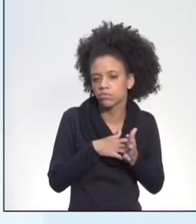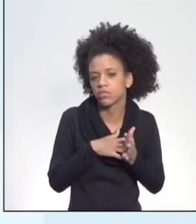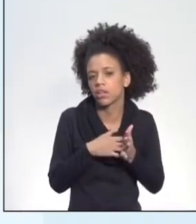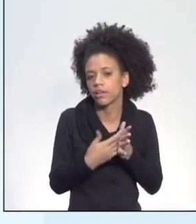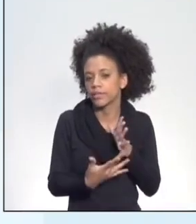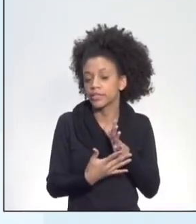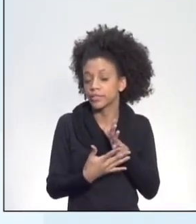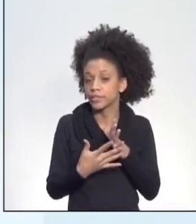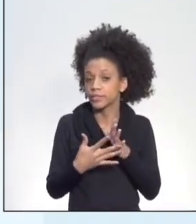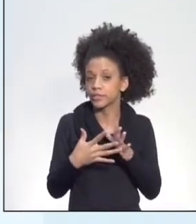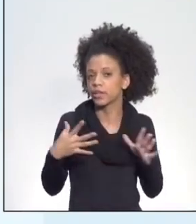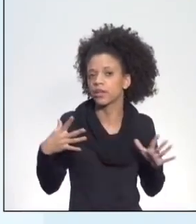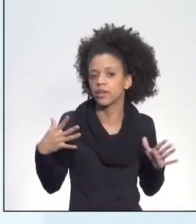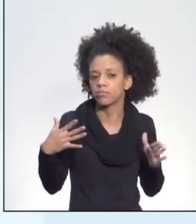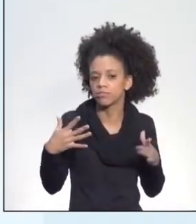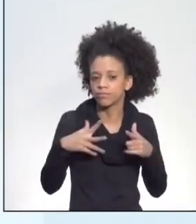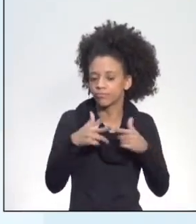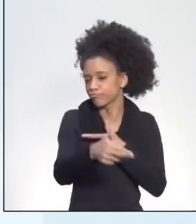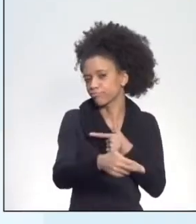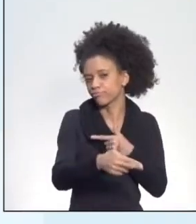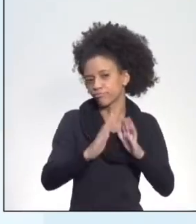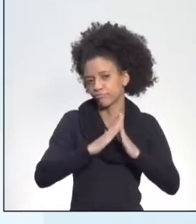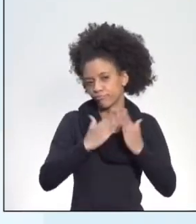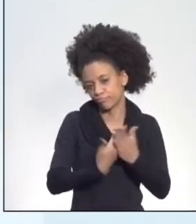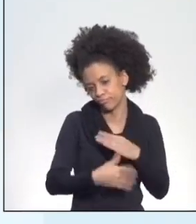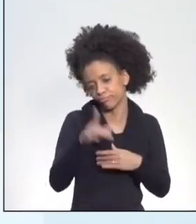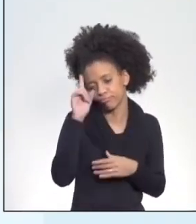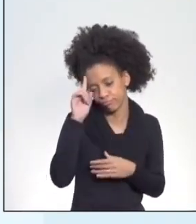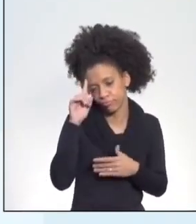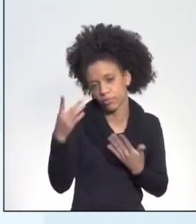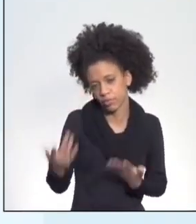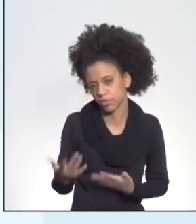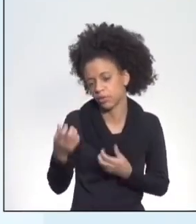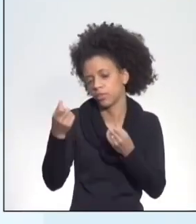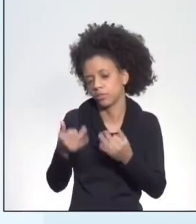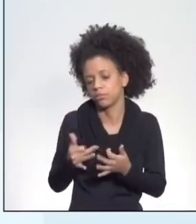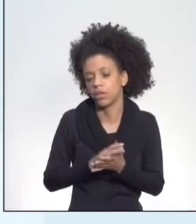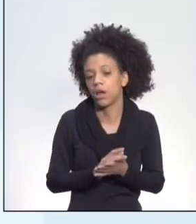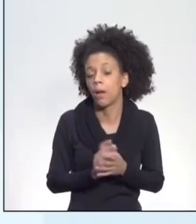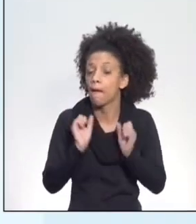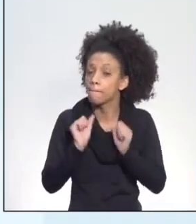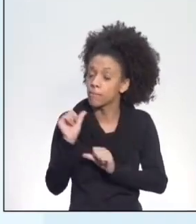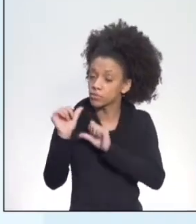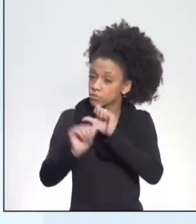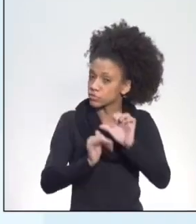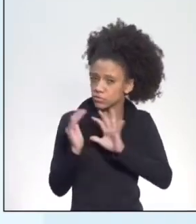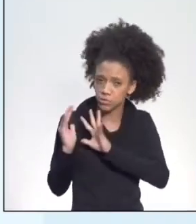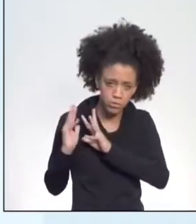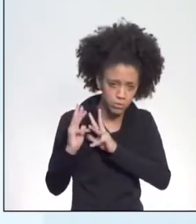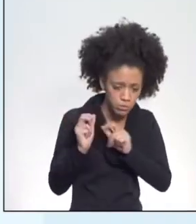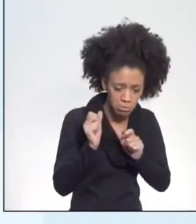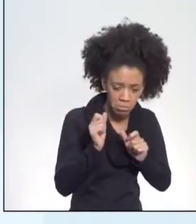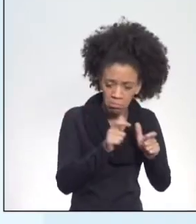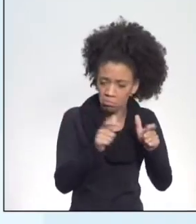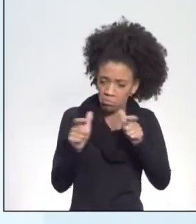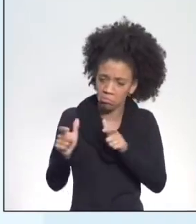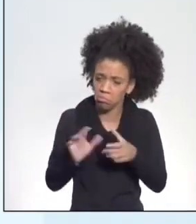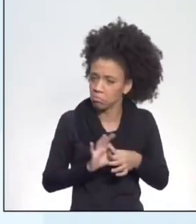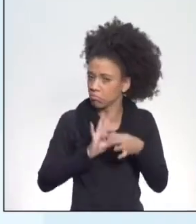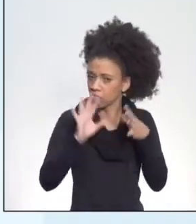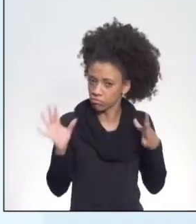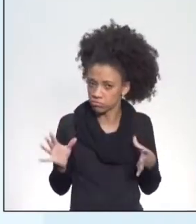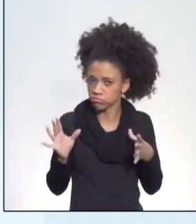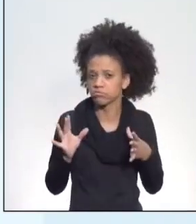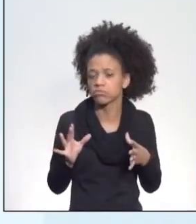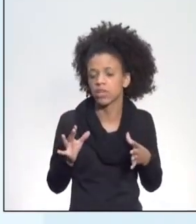dia a dia da escola. Então, gente, é isso que eu estou falando. Né? A gente pode transformar todo e qualquer ambiente em um ambiente de